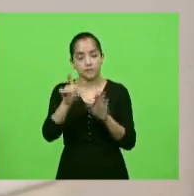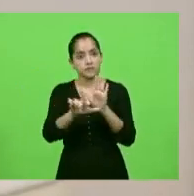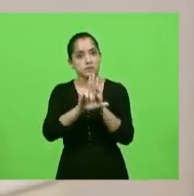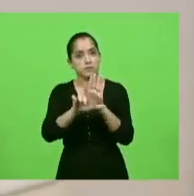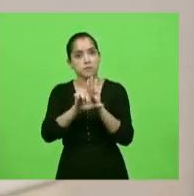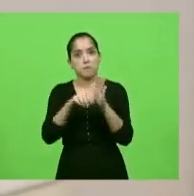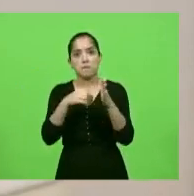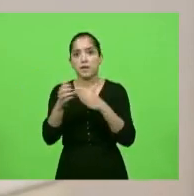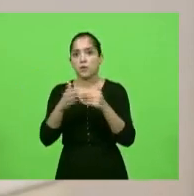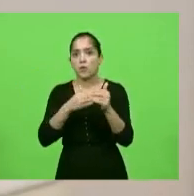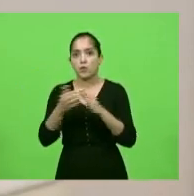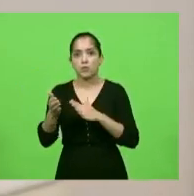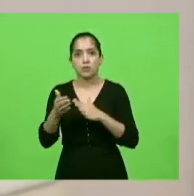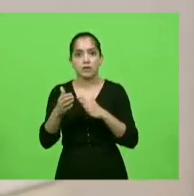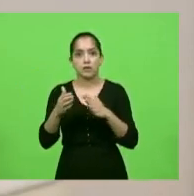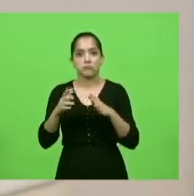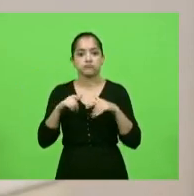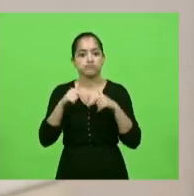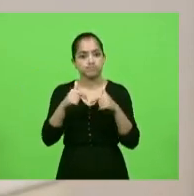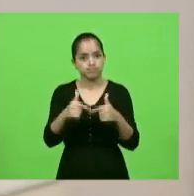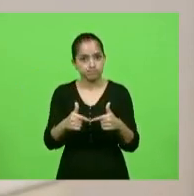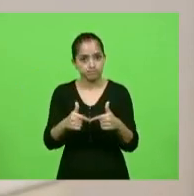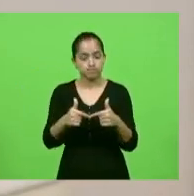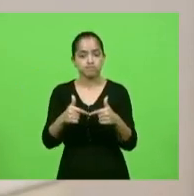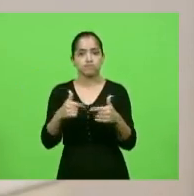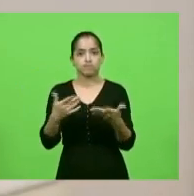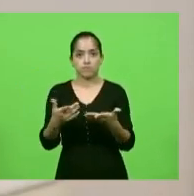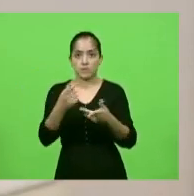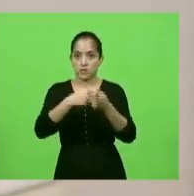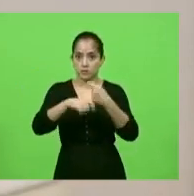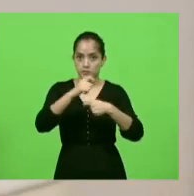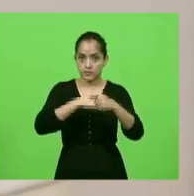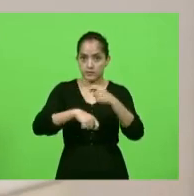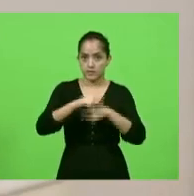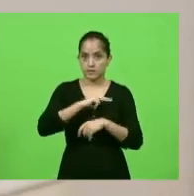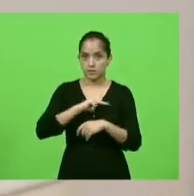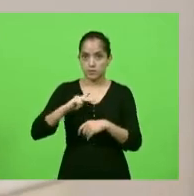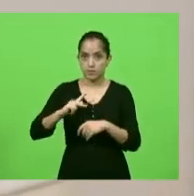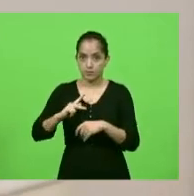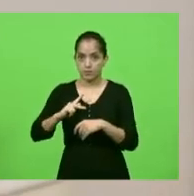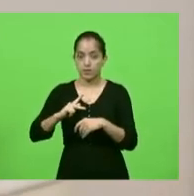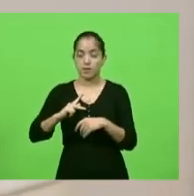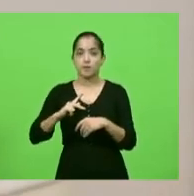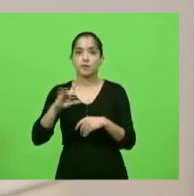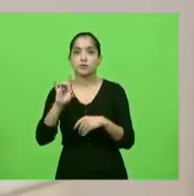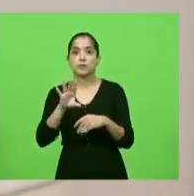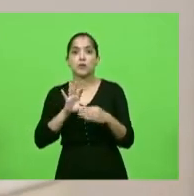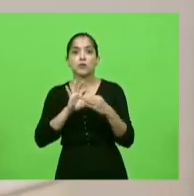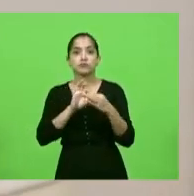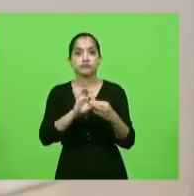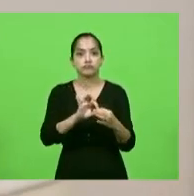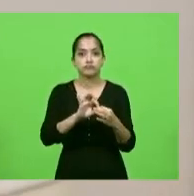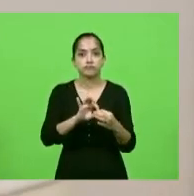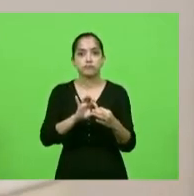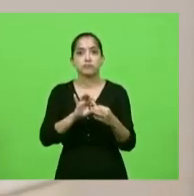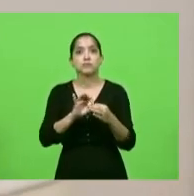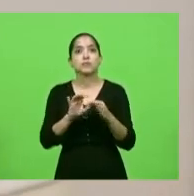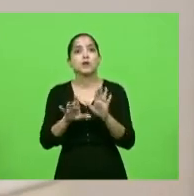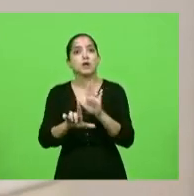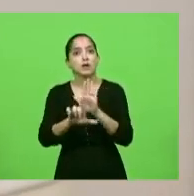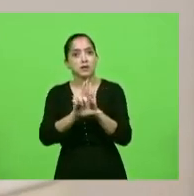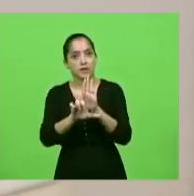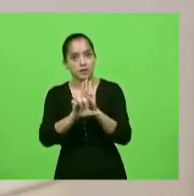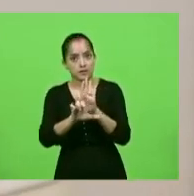qualquer conduta, isto é, a administração pública só pode agir em conformidade com a norma legal,